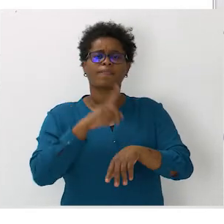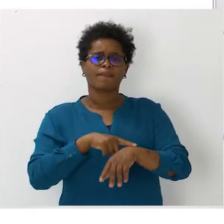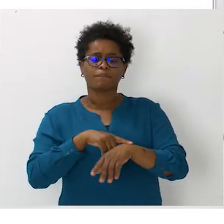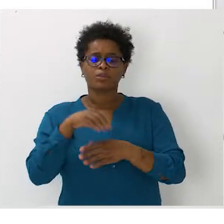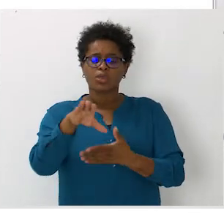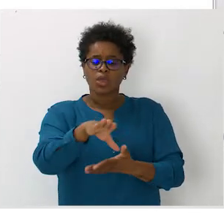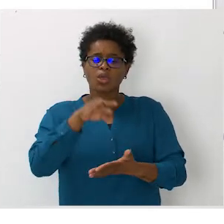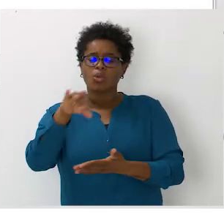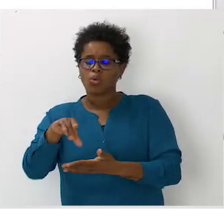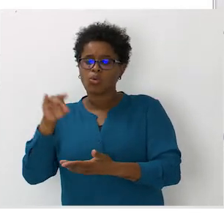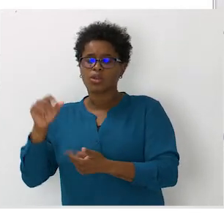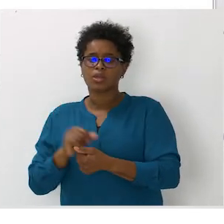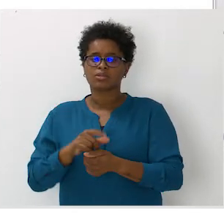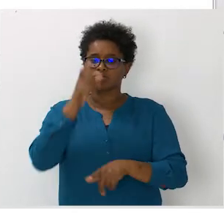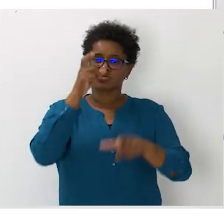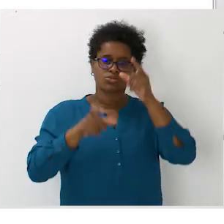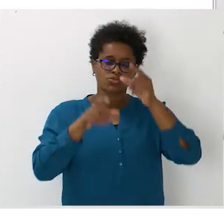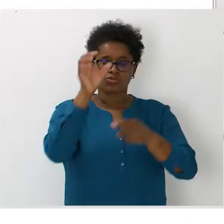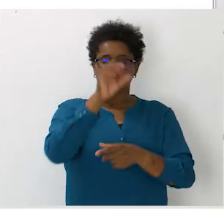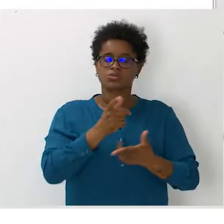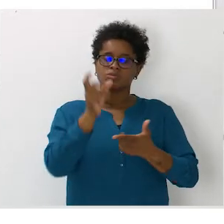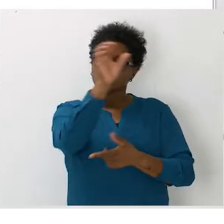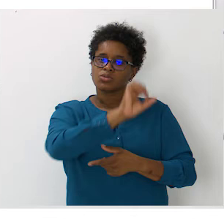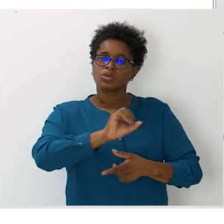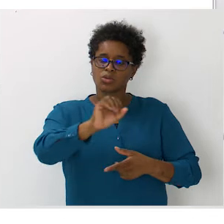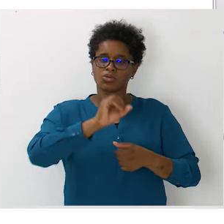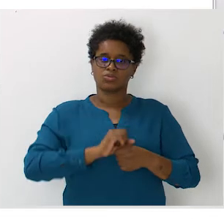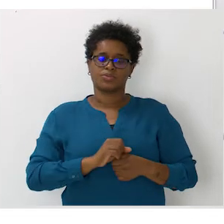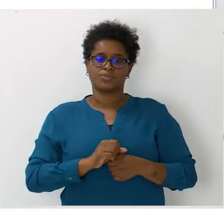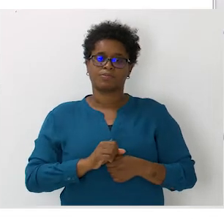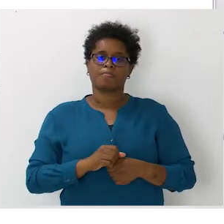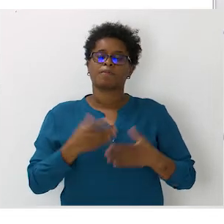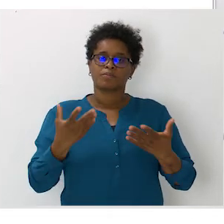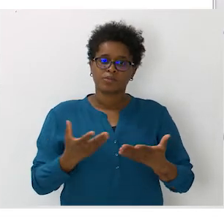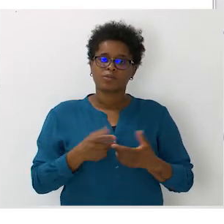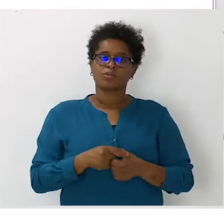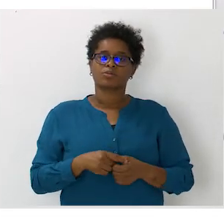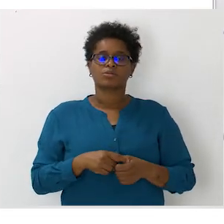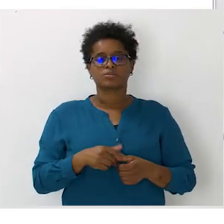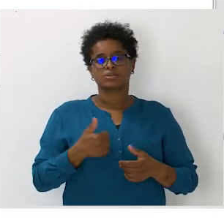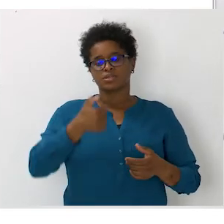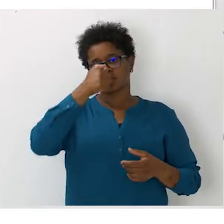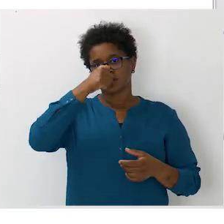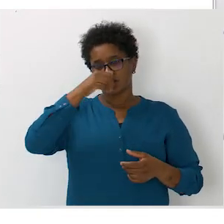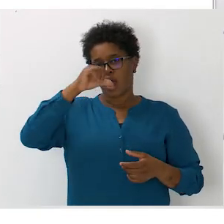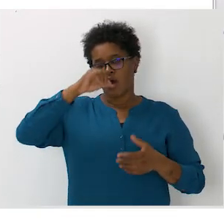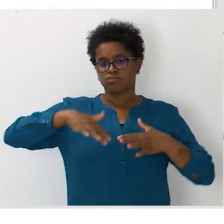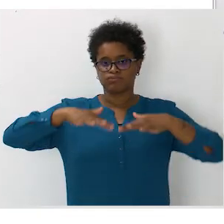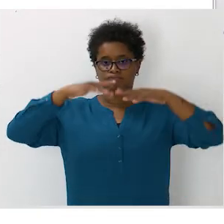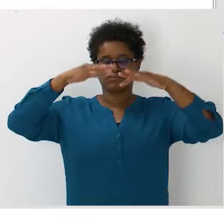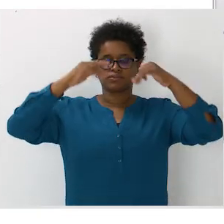de colheitas ao seu povo, com a sua enchentes e